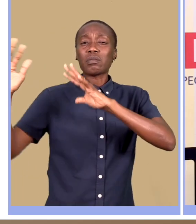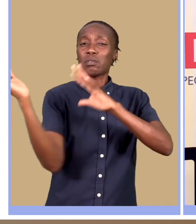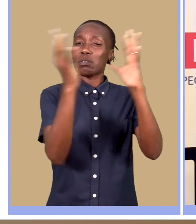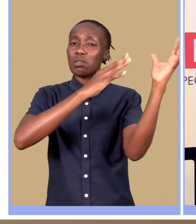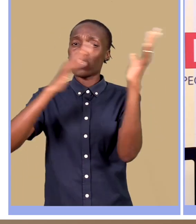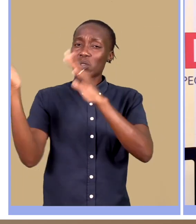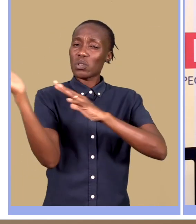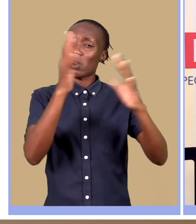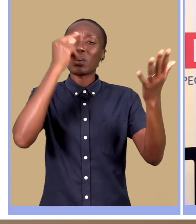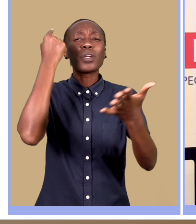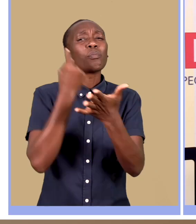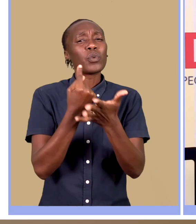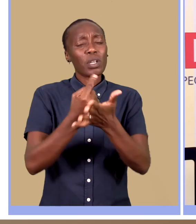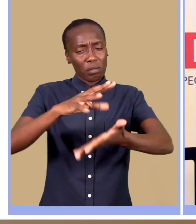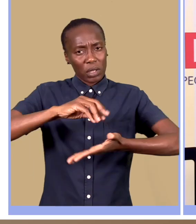muito importante